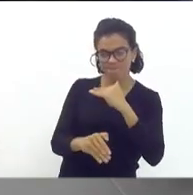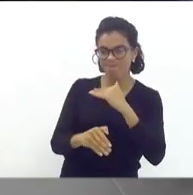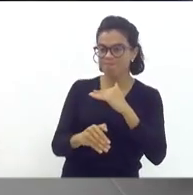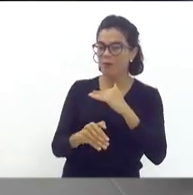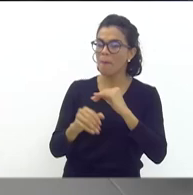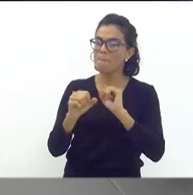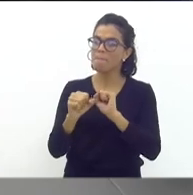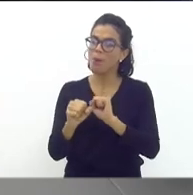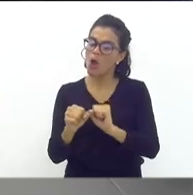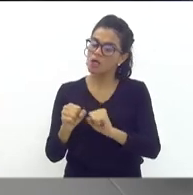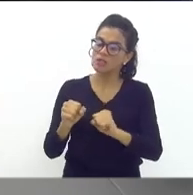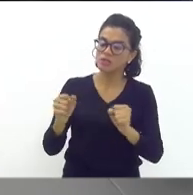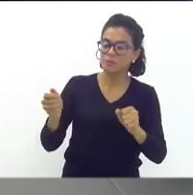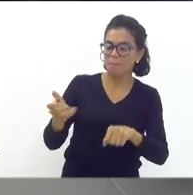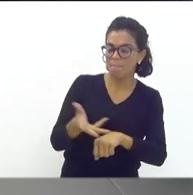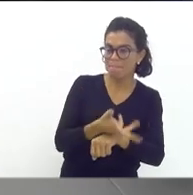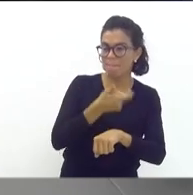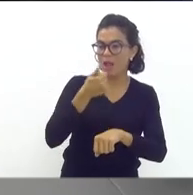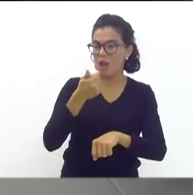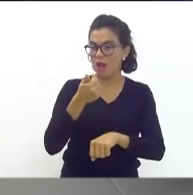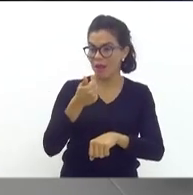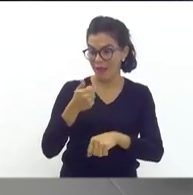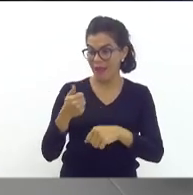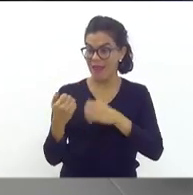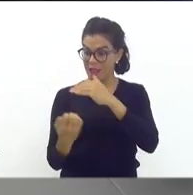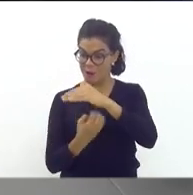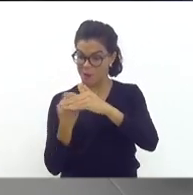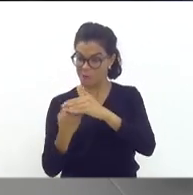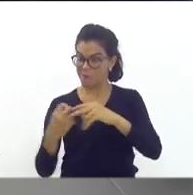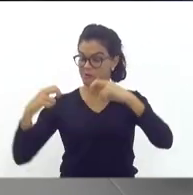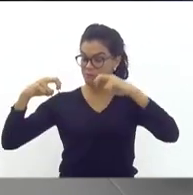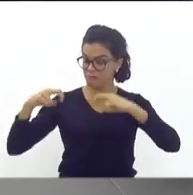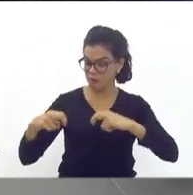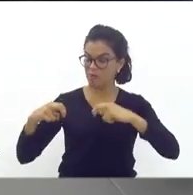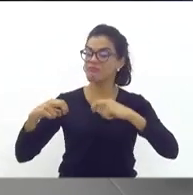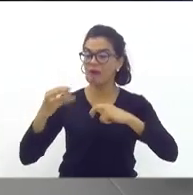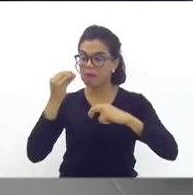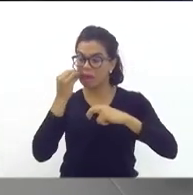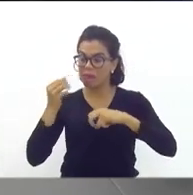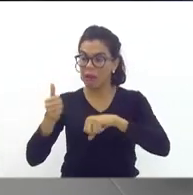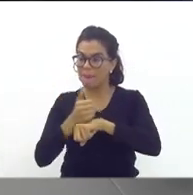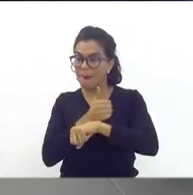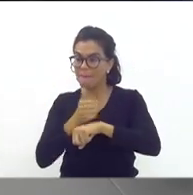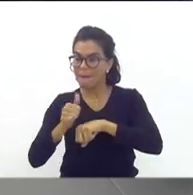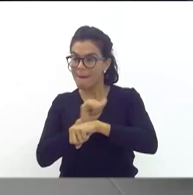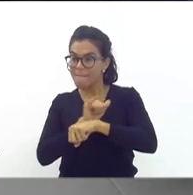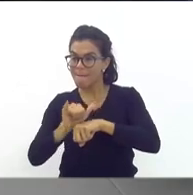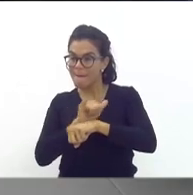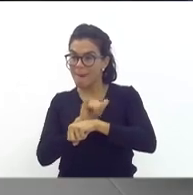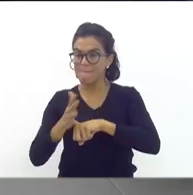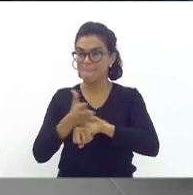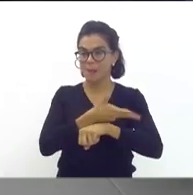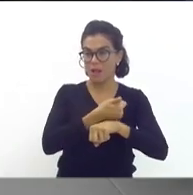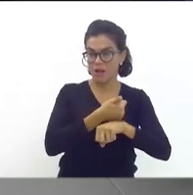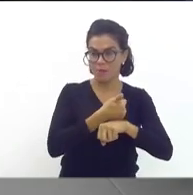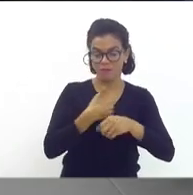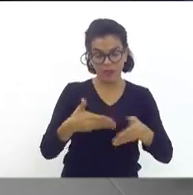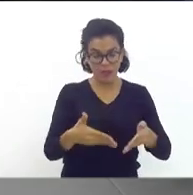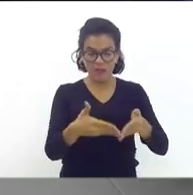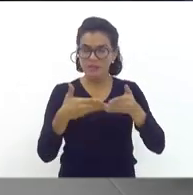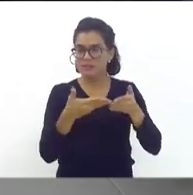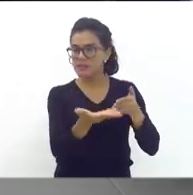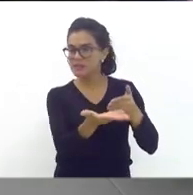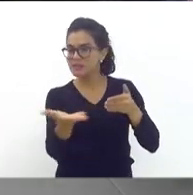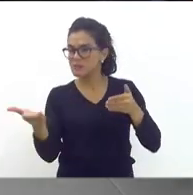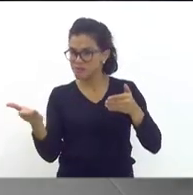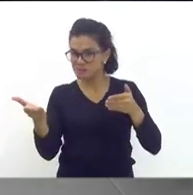ser melhorado e por Óbvio agência vai ouvi-la e vai buscar essa melhoria então peço licença aos senhores